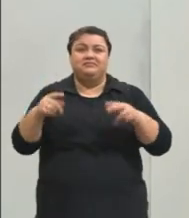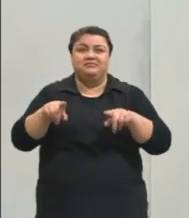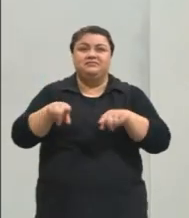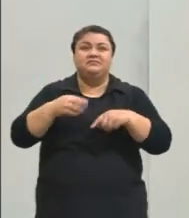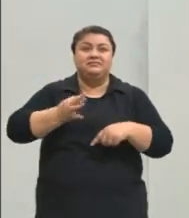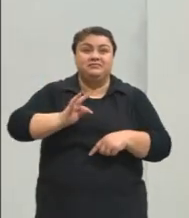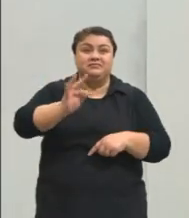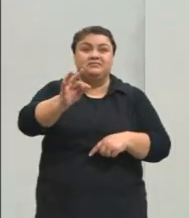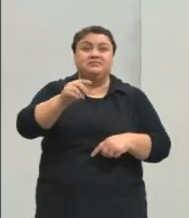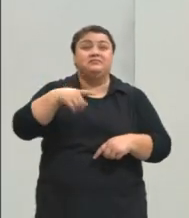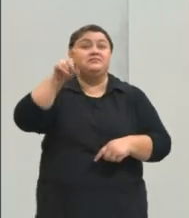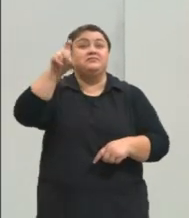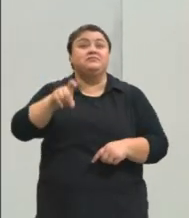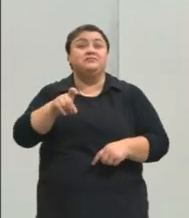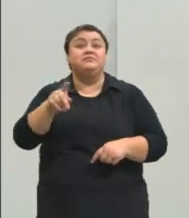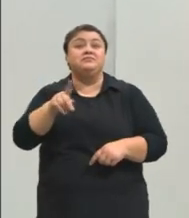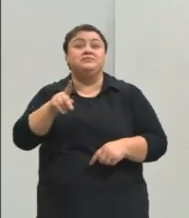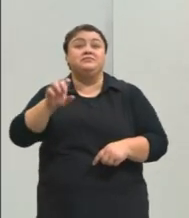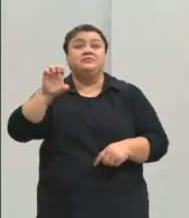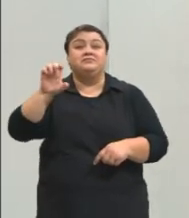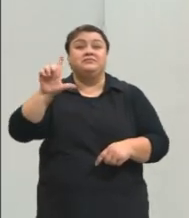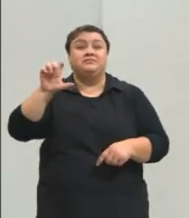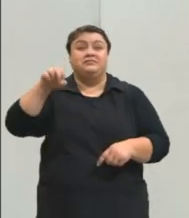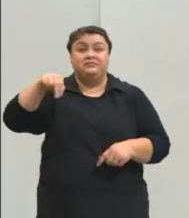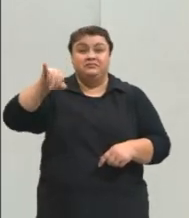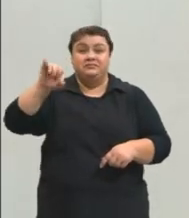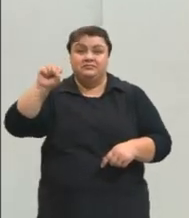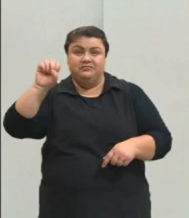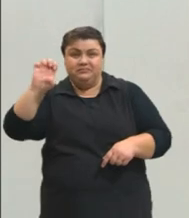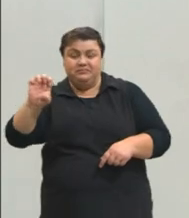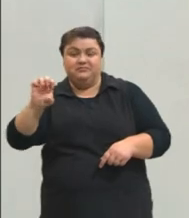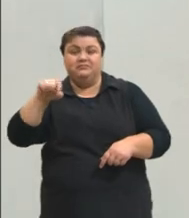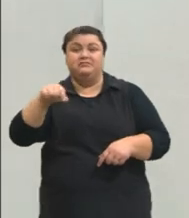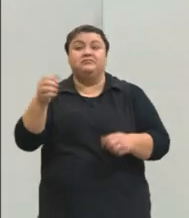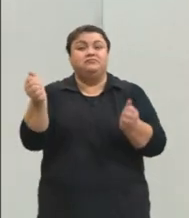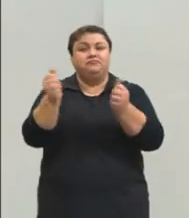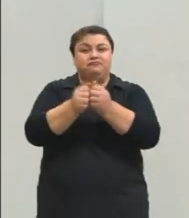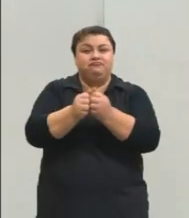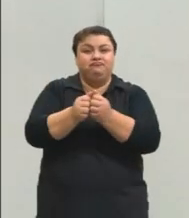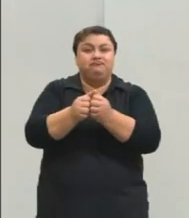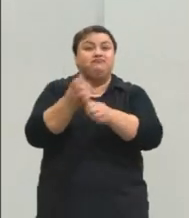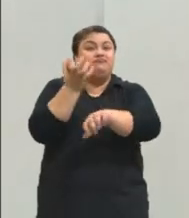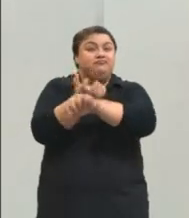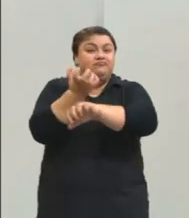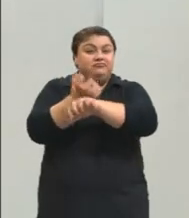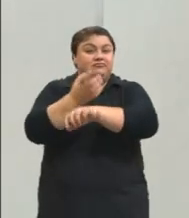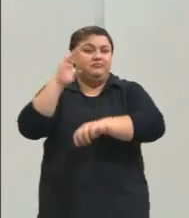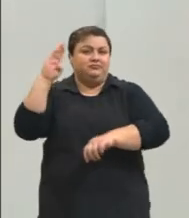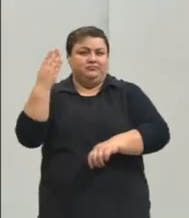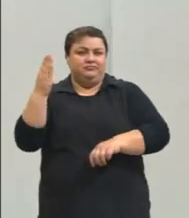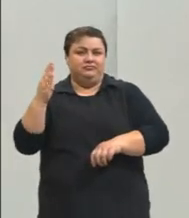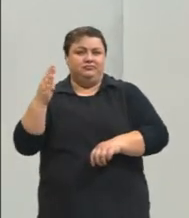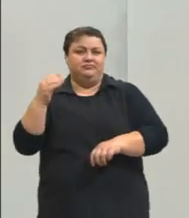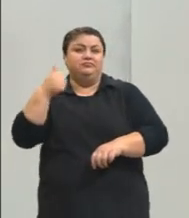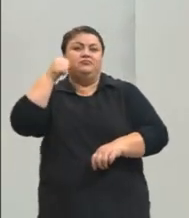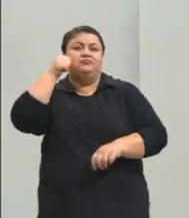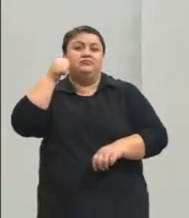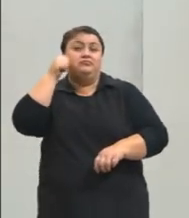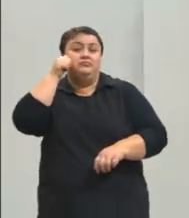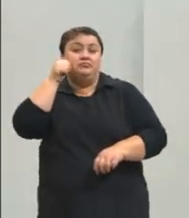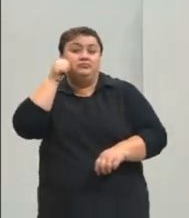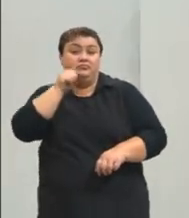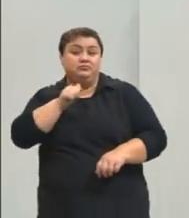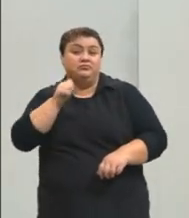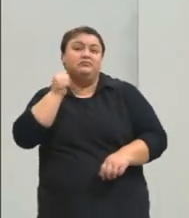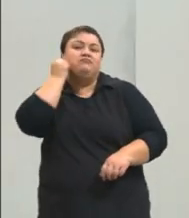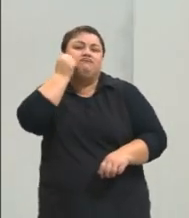sou Helenise Pereira e estaremos juntos aqui no componente curricular de Biologia. Eu sou uma mulher negra, de pele